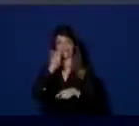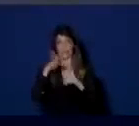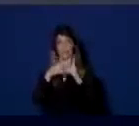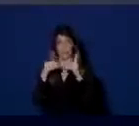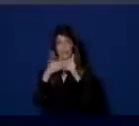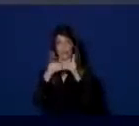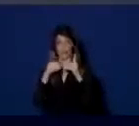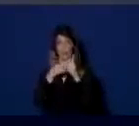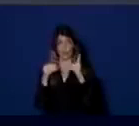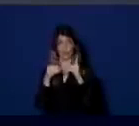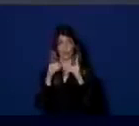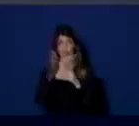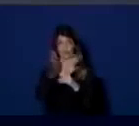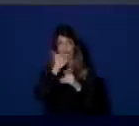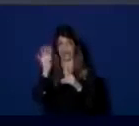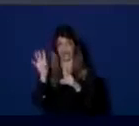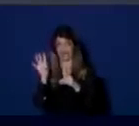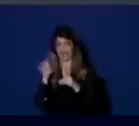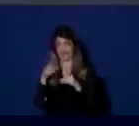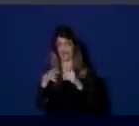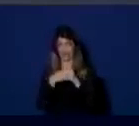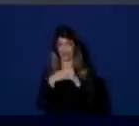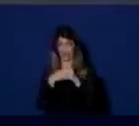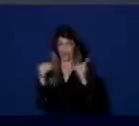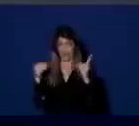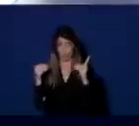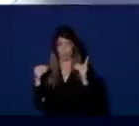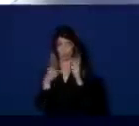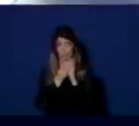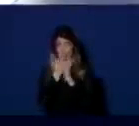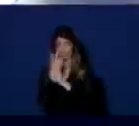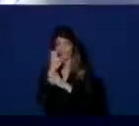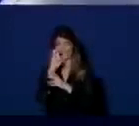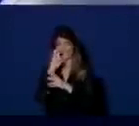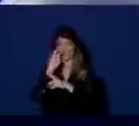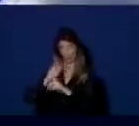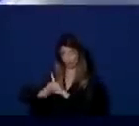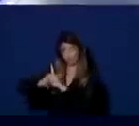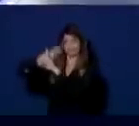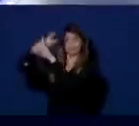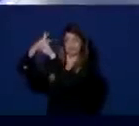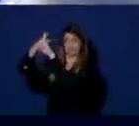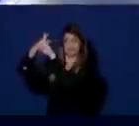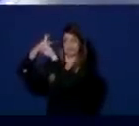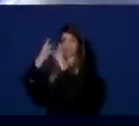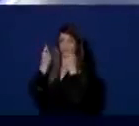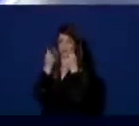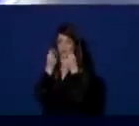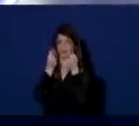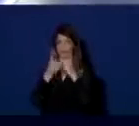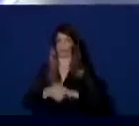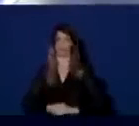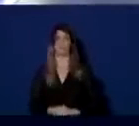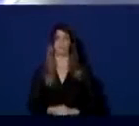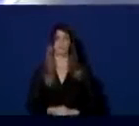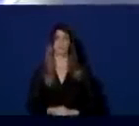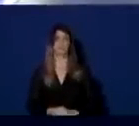o que é completamente, para cada dólar de quantidade, ele anda 5 vezes no preço, né? O que